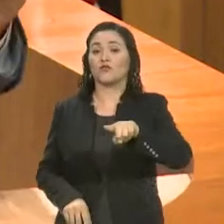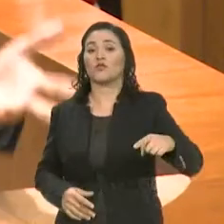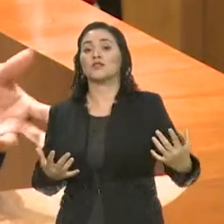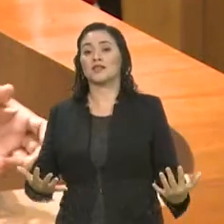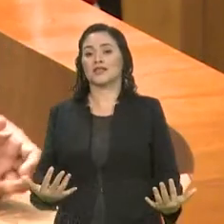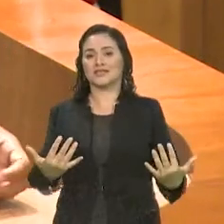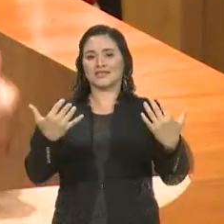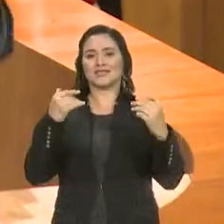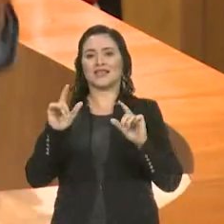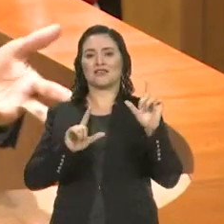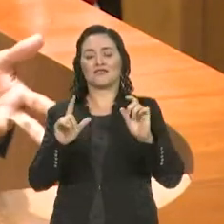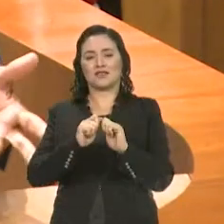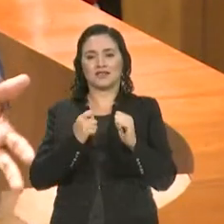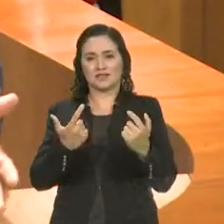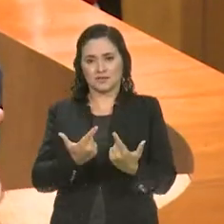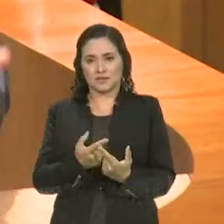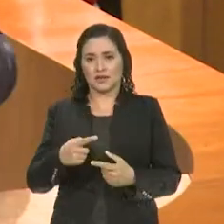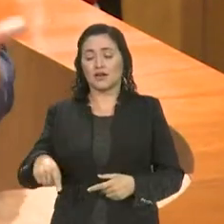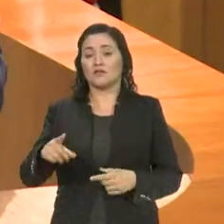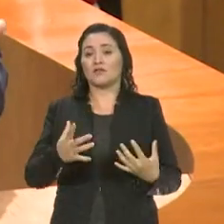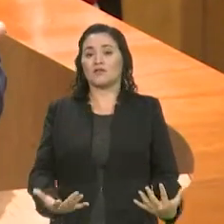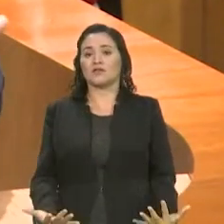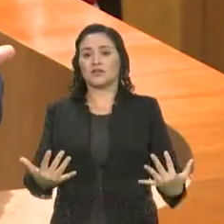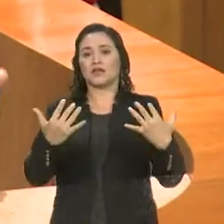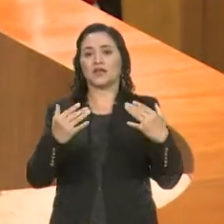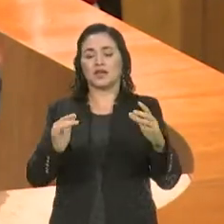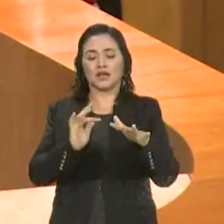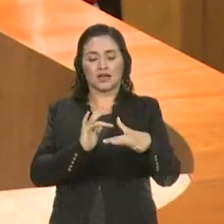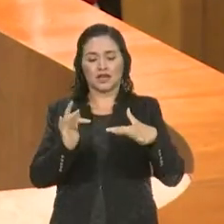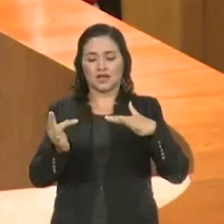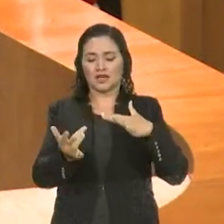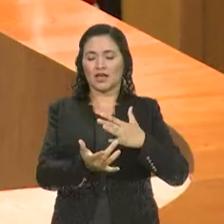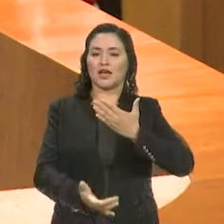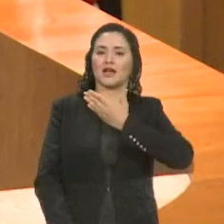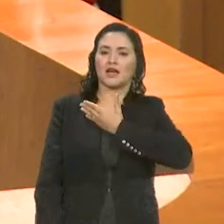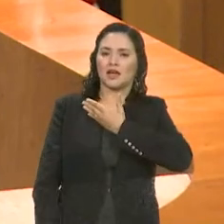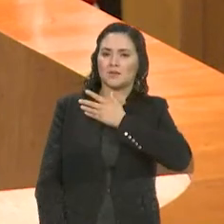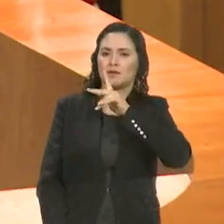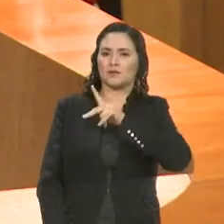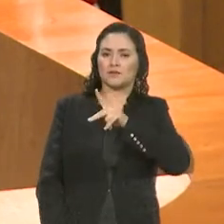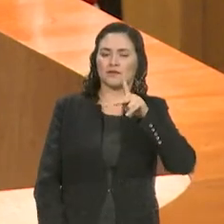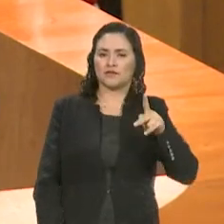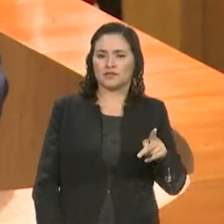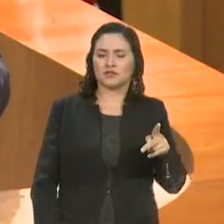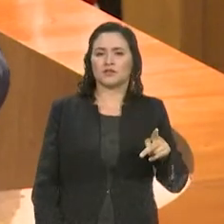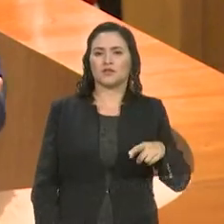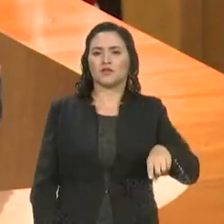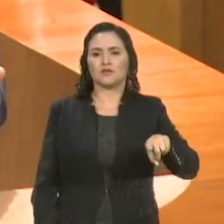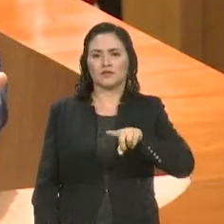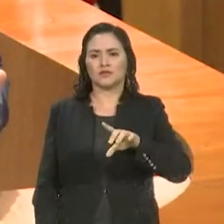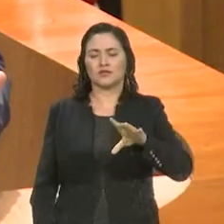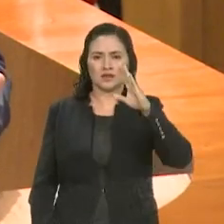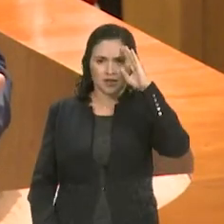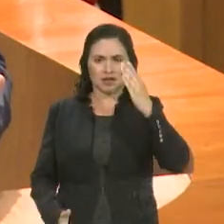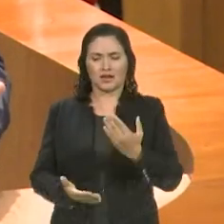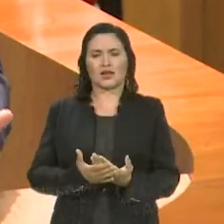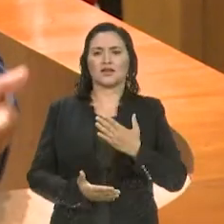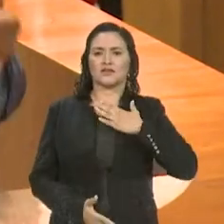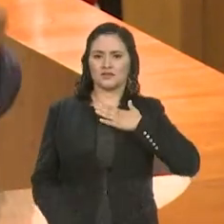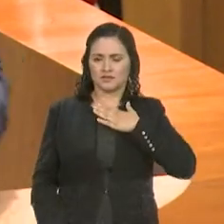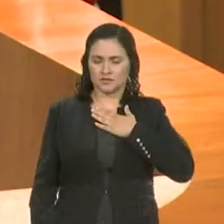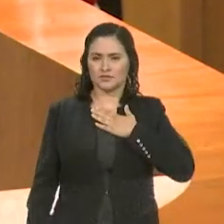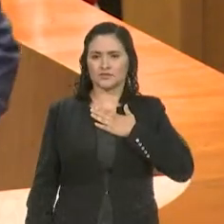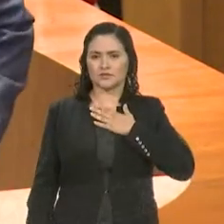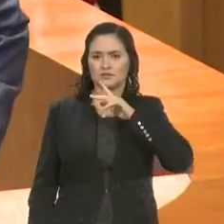amigo, professor, policial militar, a você que é eleitor e confia no professor e deputado Wellington do Curso. Professor e deputado Wellington do